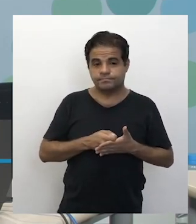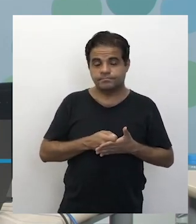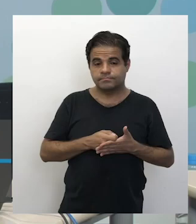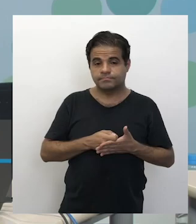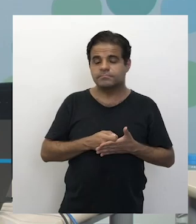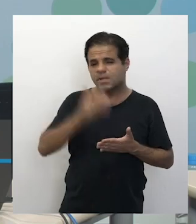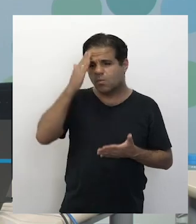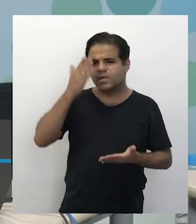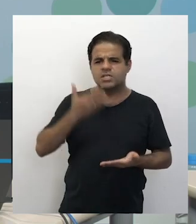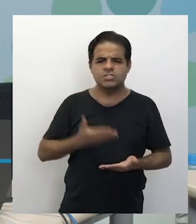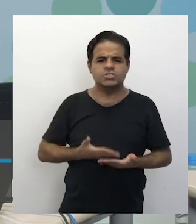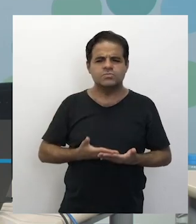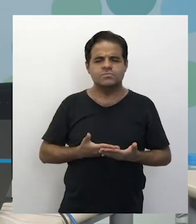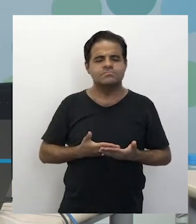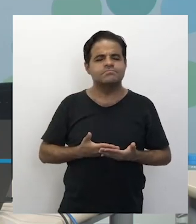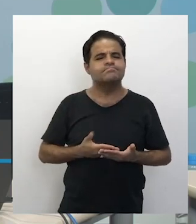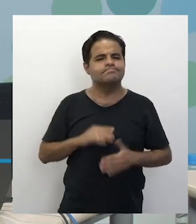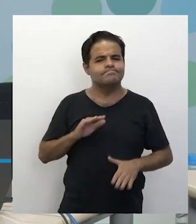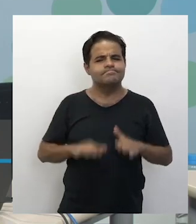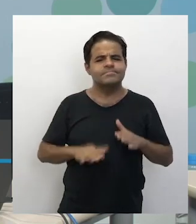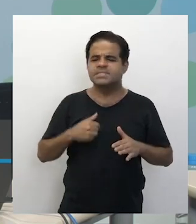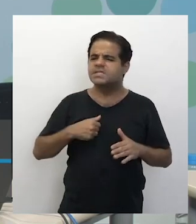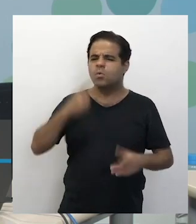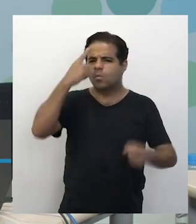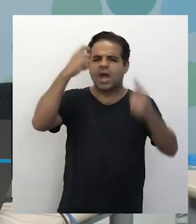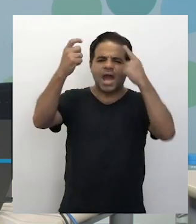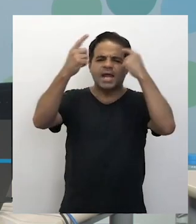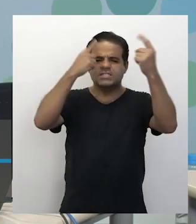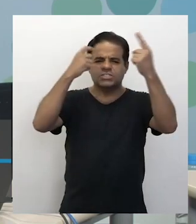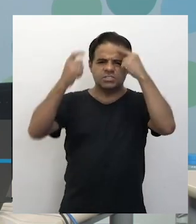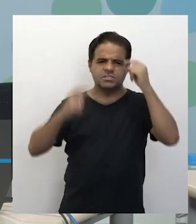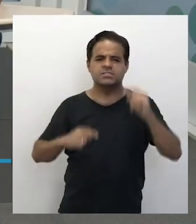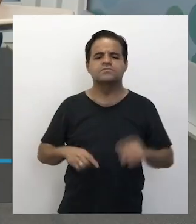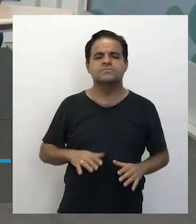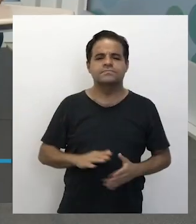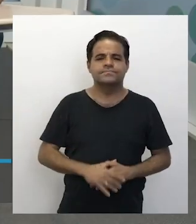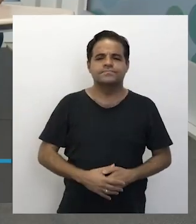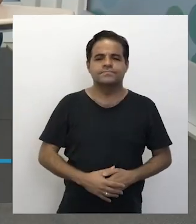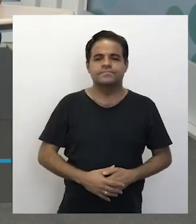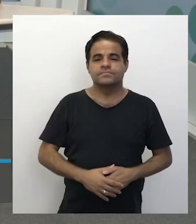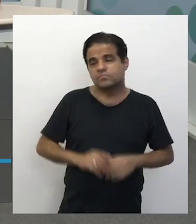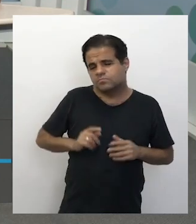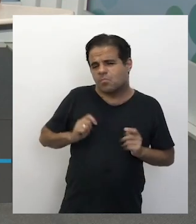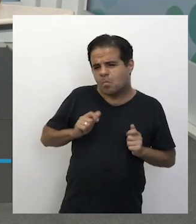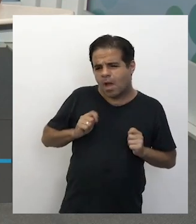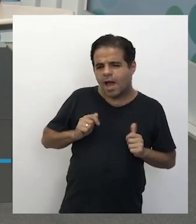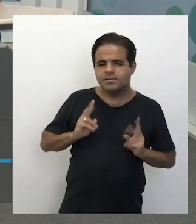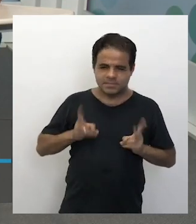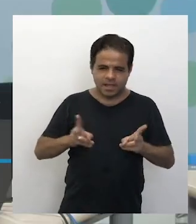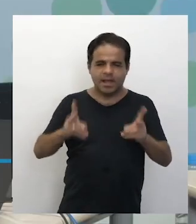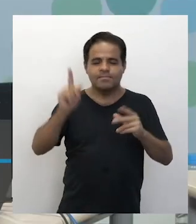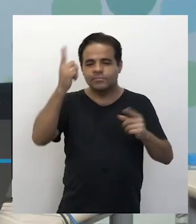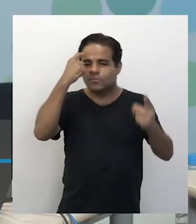Então, eu acredito que às vezes eu sou criativo. Às vezes não, às vezes eu sou. Quase sempre, né, professor?